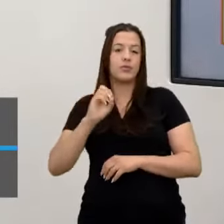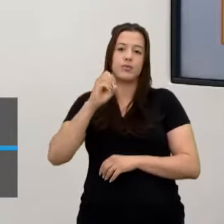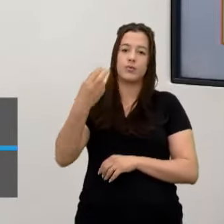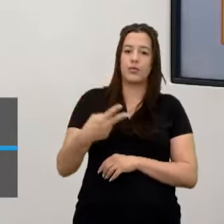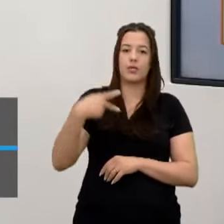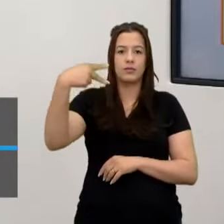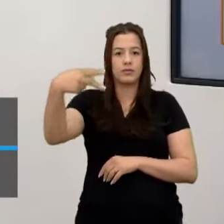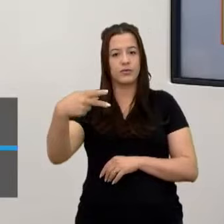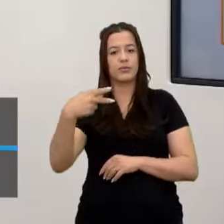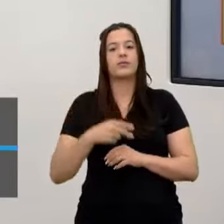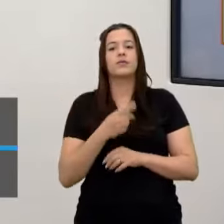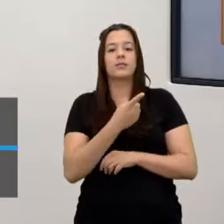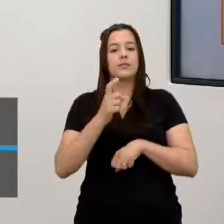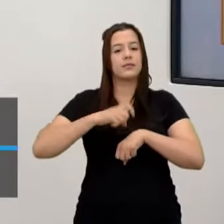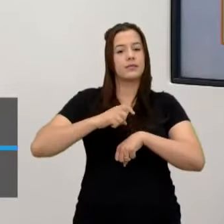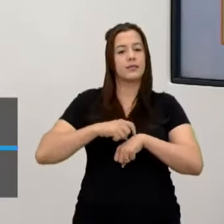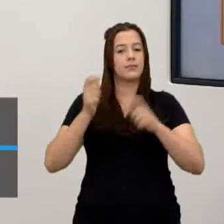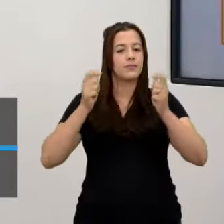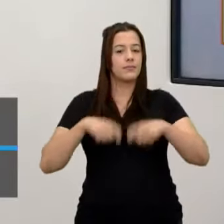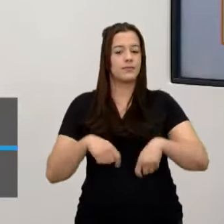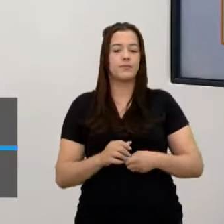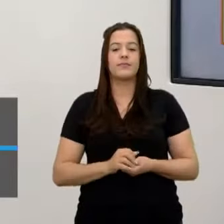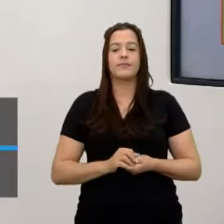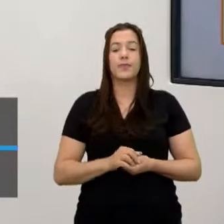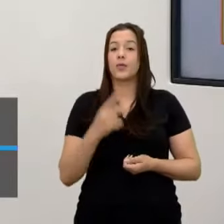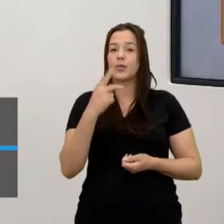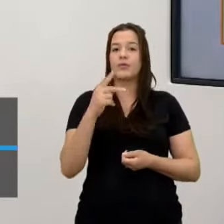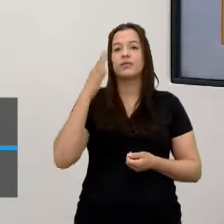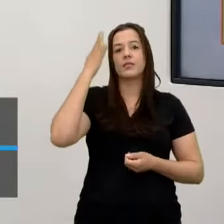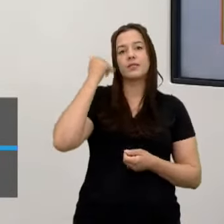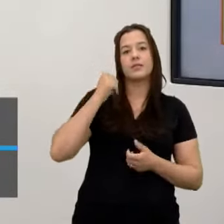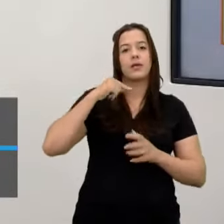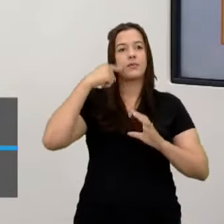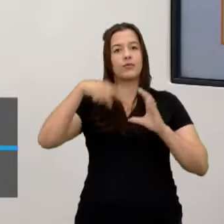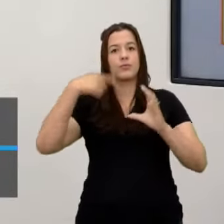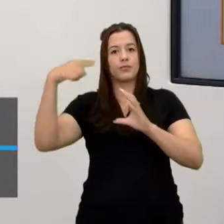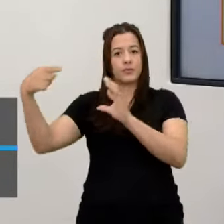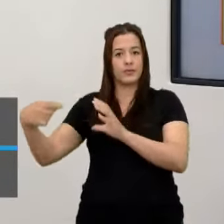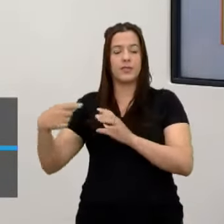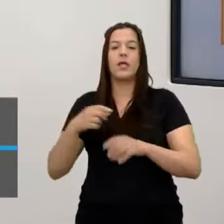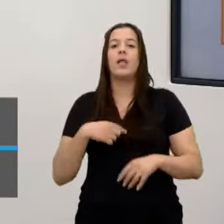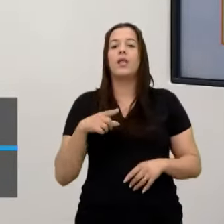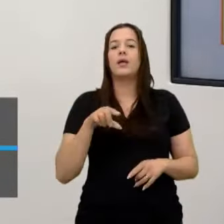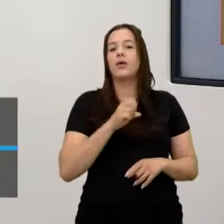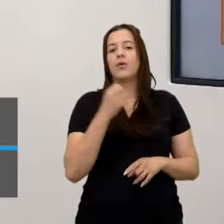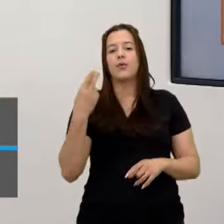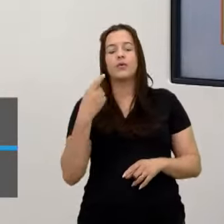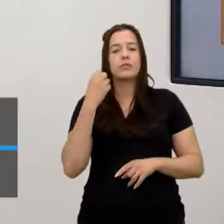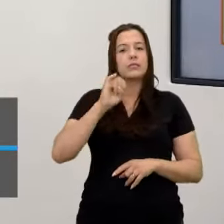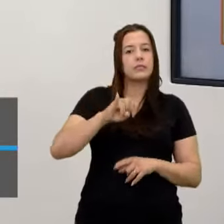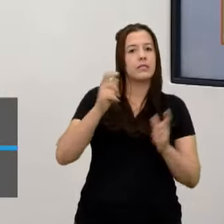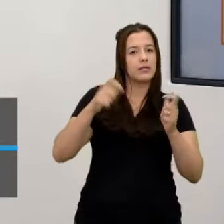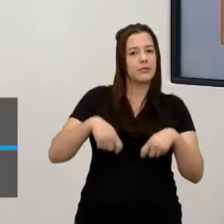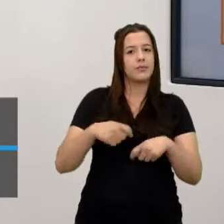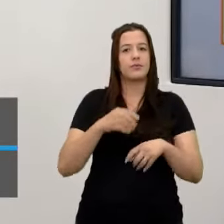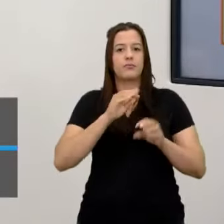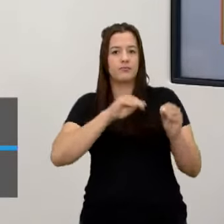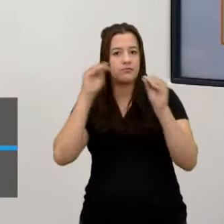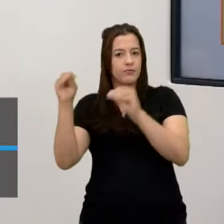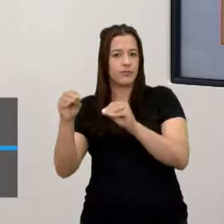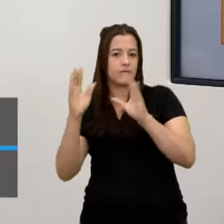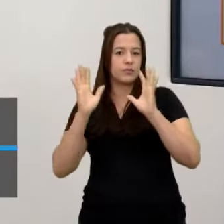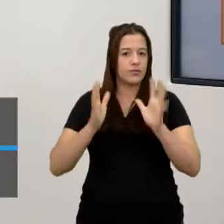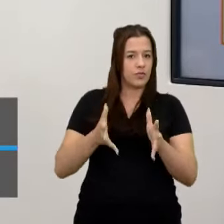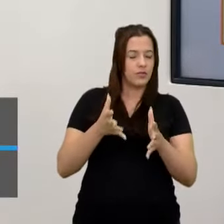der tempo. What do you know about the planets? O que você já sabe aí sobre os planetas? Have you studied any of them in special? Já estudou algum deles